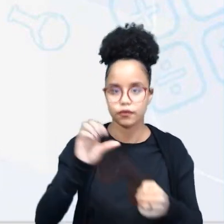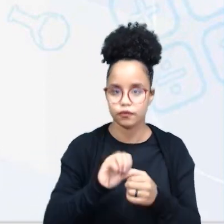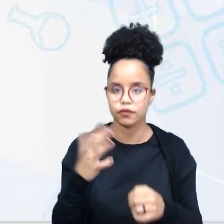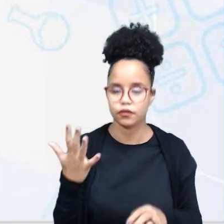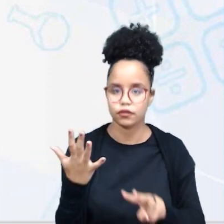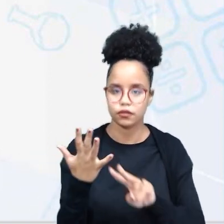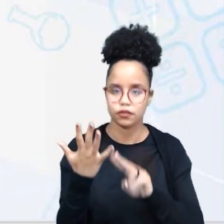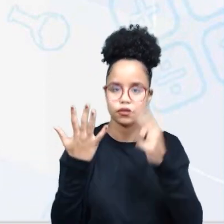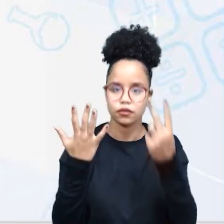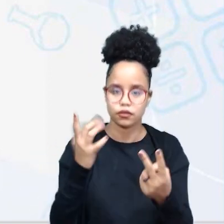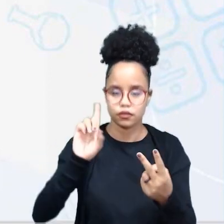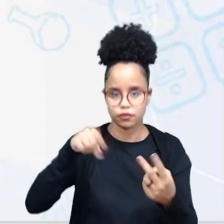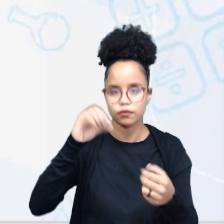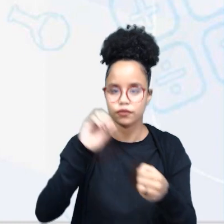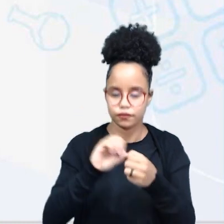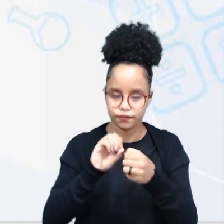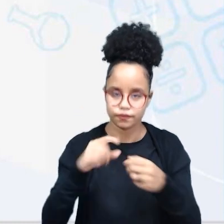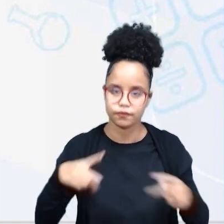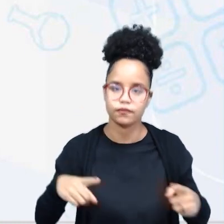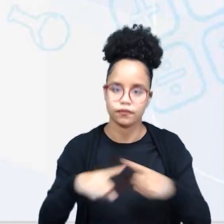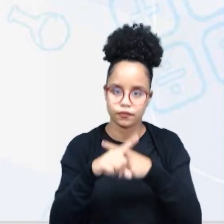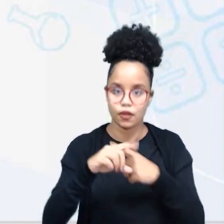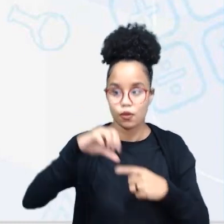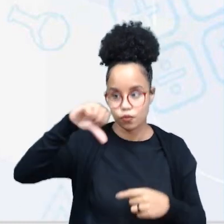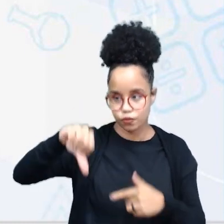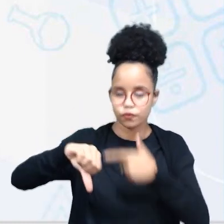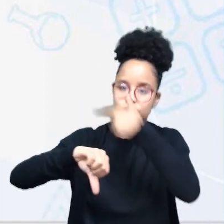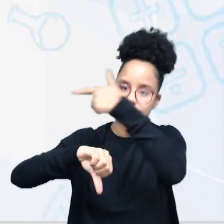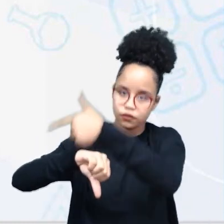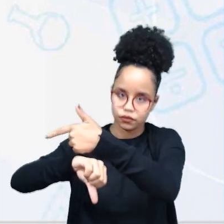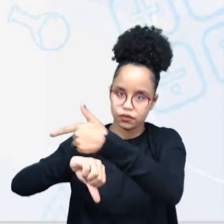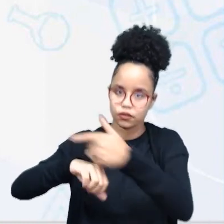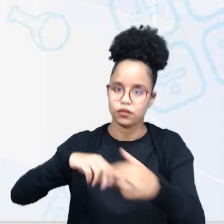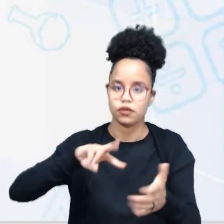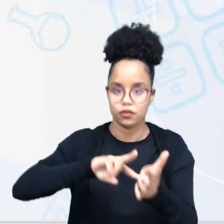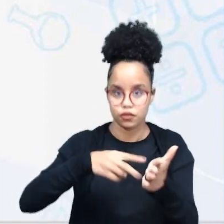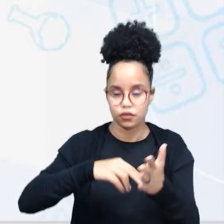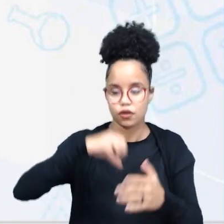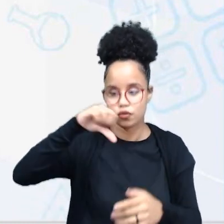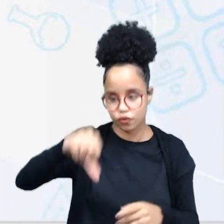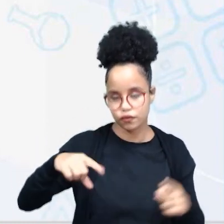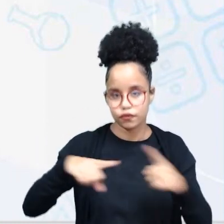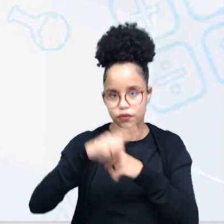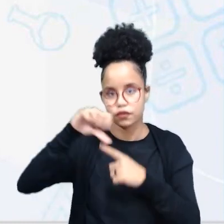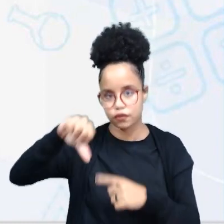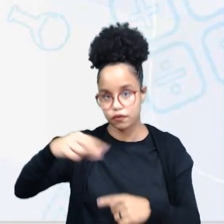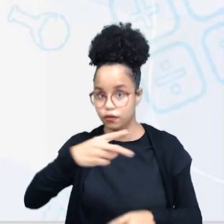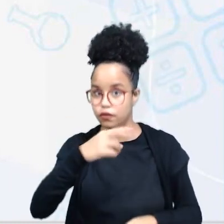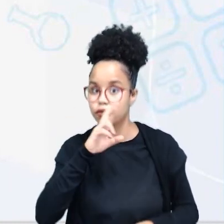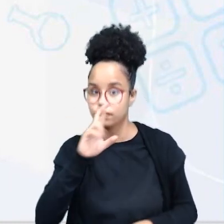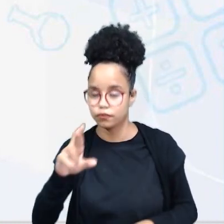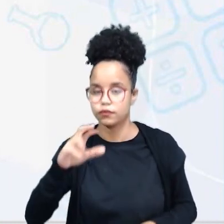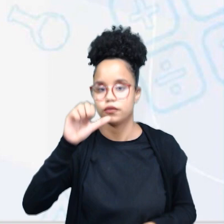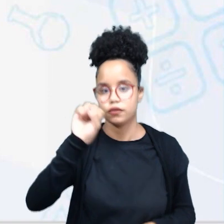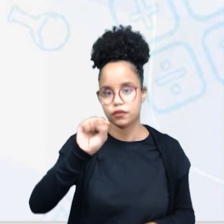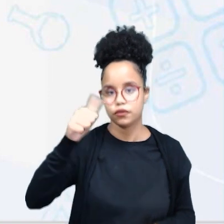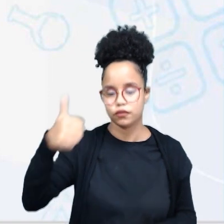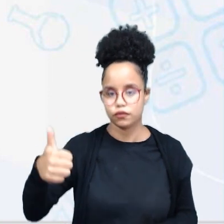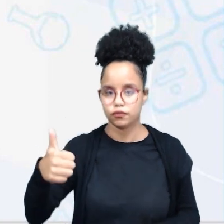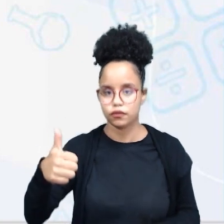a potenciação para depois fazer multiplicação então nova elevado a 2 é 9x 9 81 então vai ficar